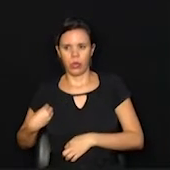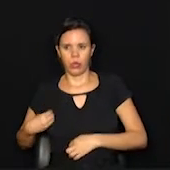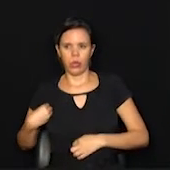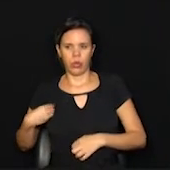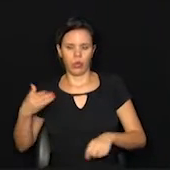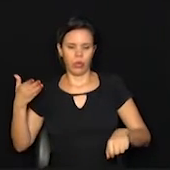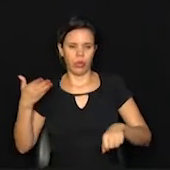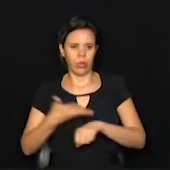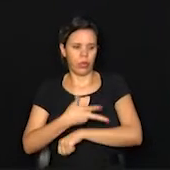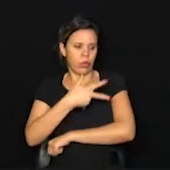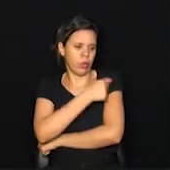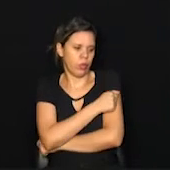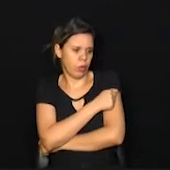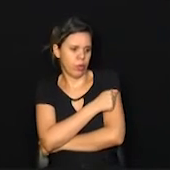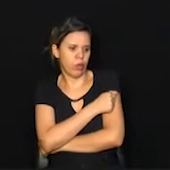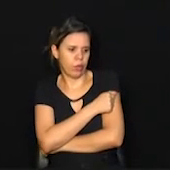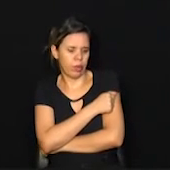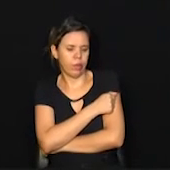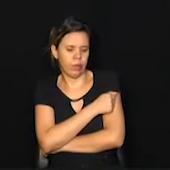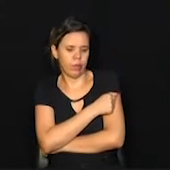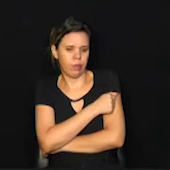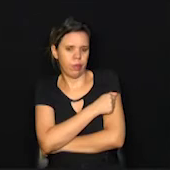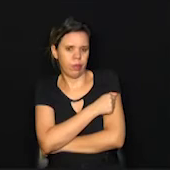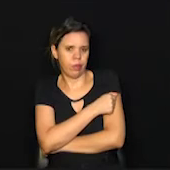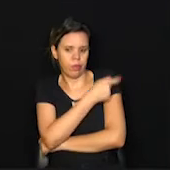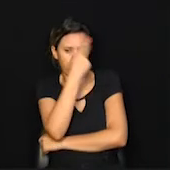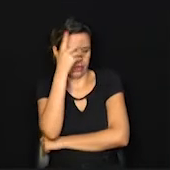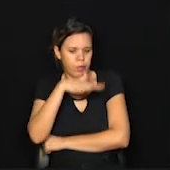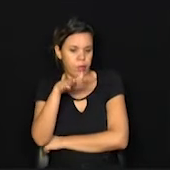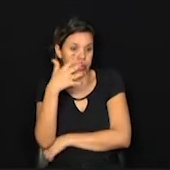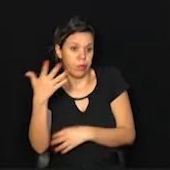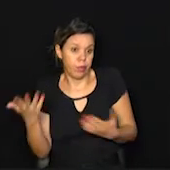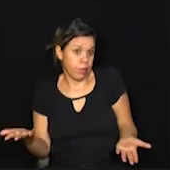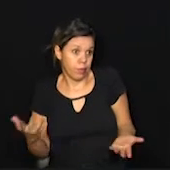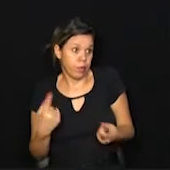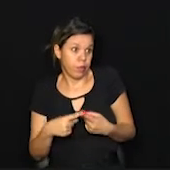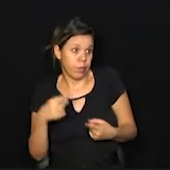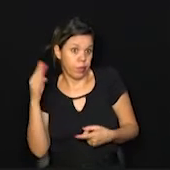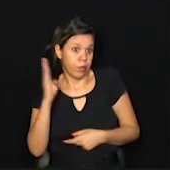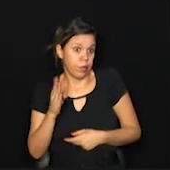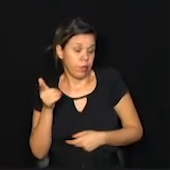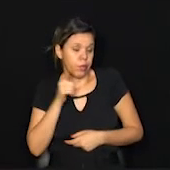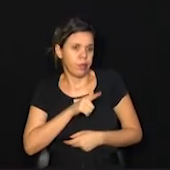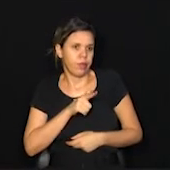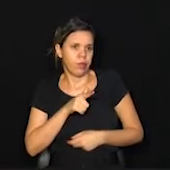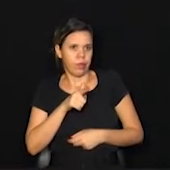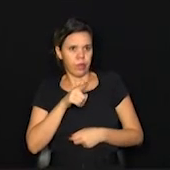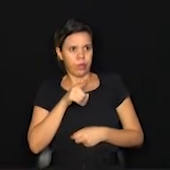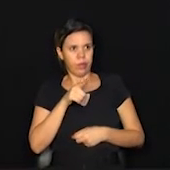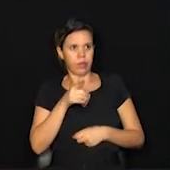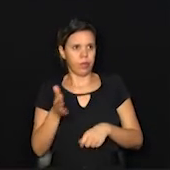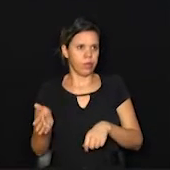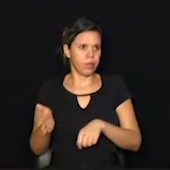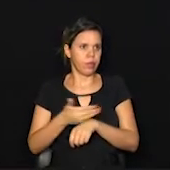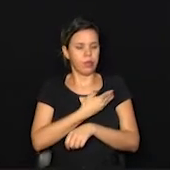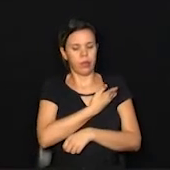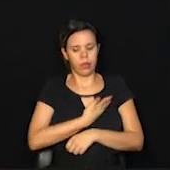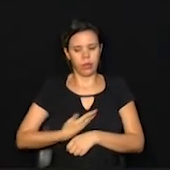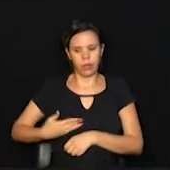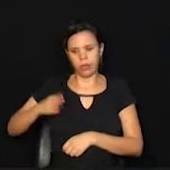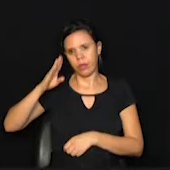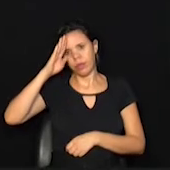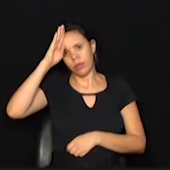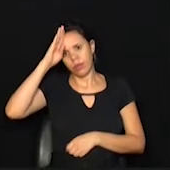acesso a vacinação pessoal porque que o Brasil conseguia antes do governo